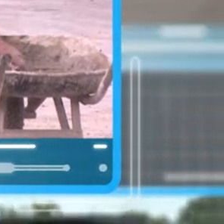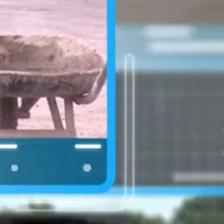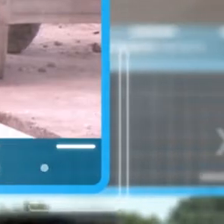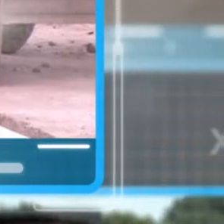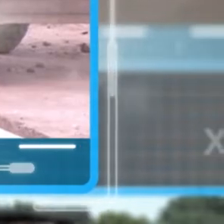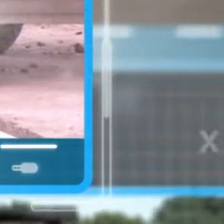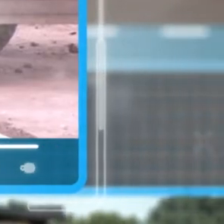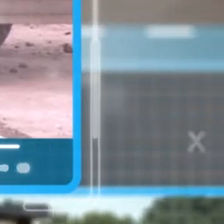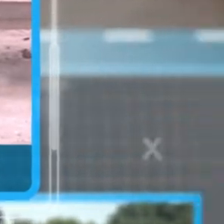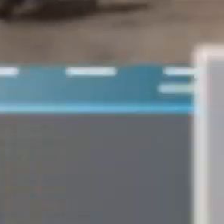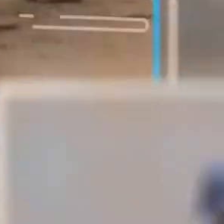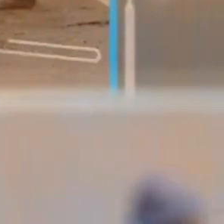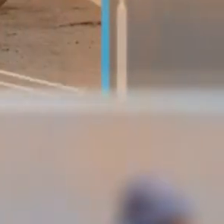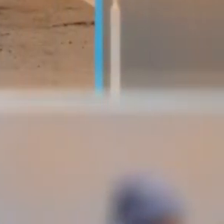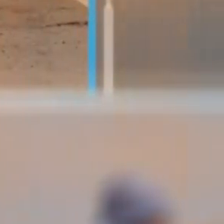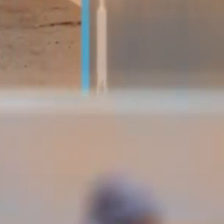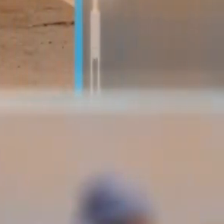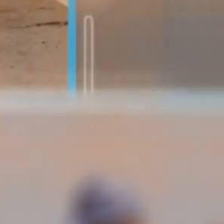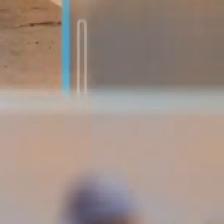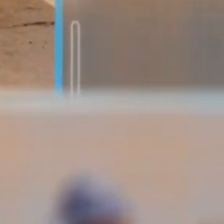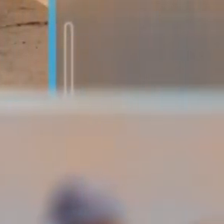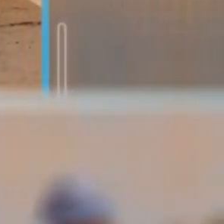E aí